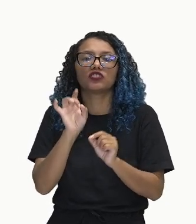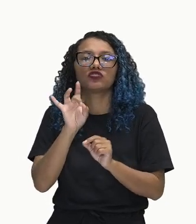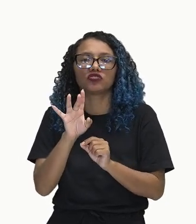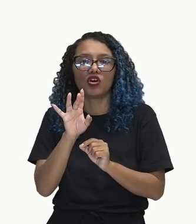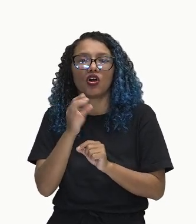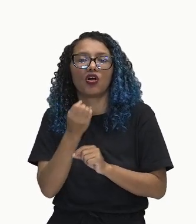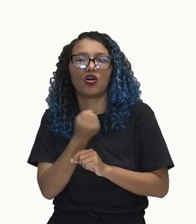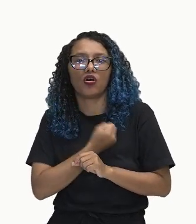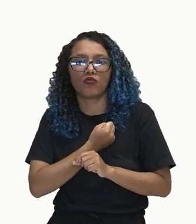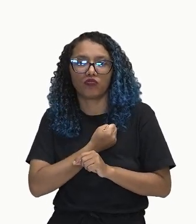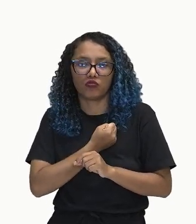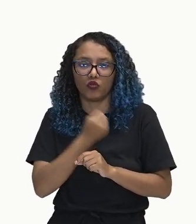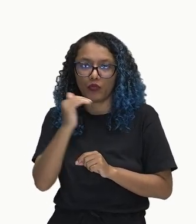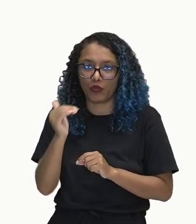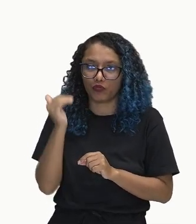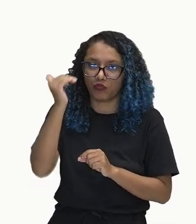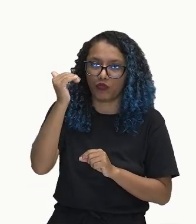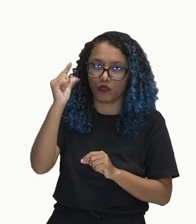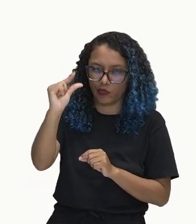um exemplo.